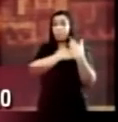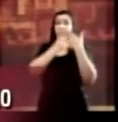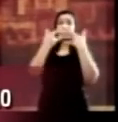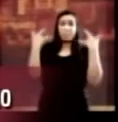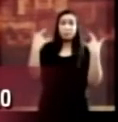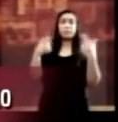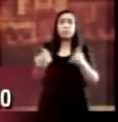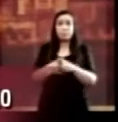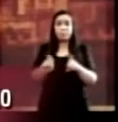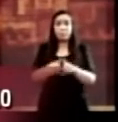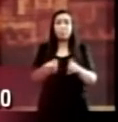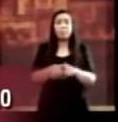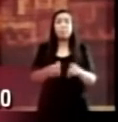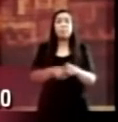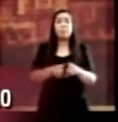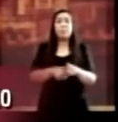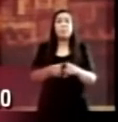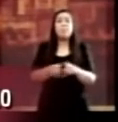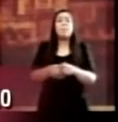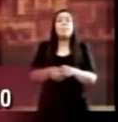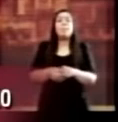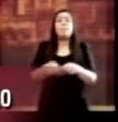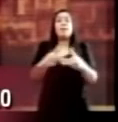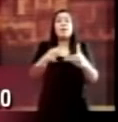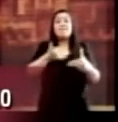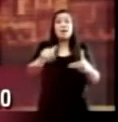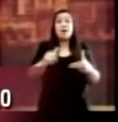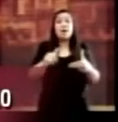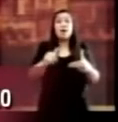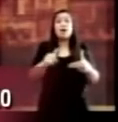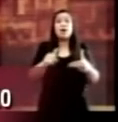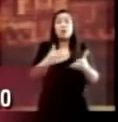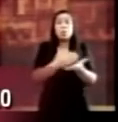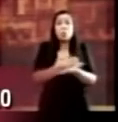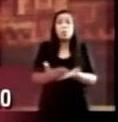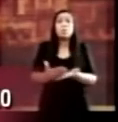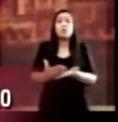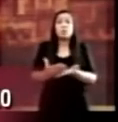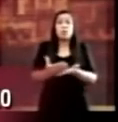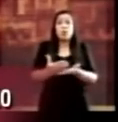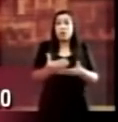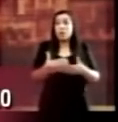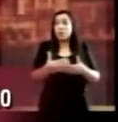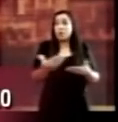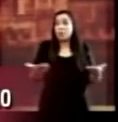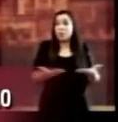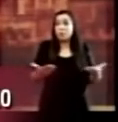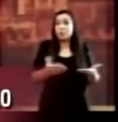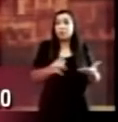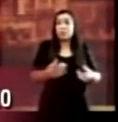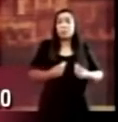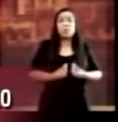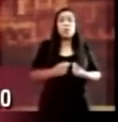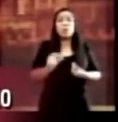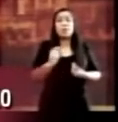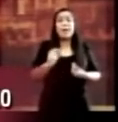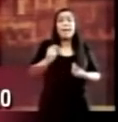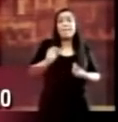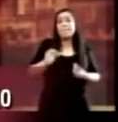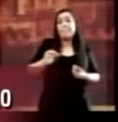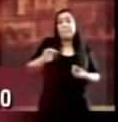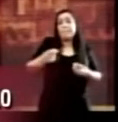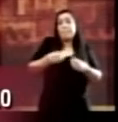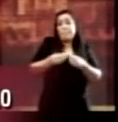que essa liberação que vai ocorrer a partir de hoje não traria grandes